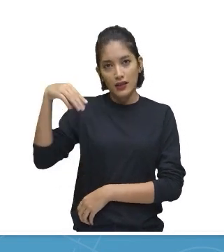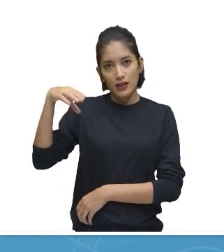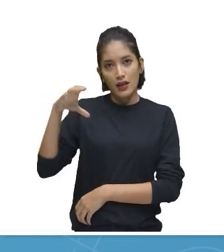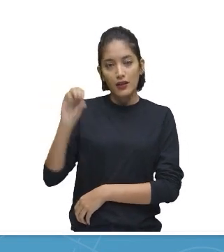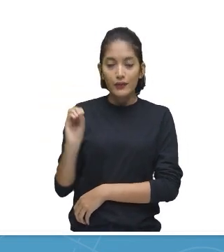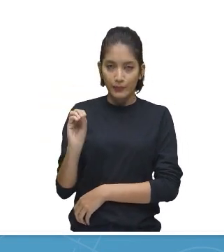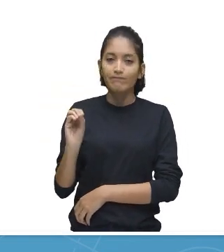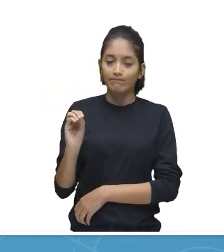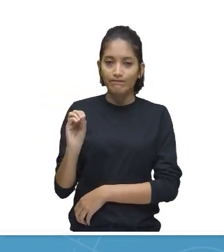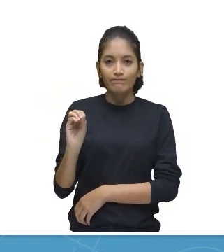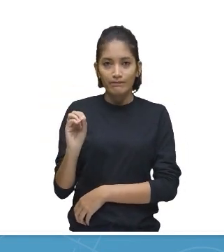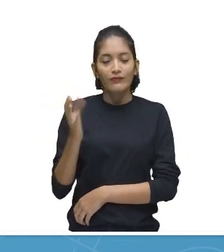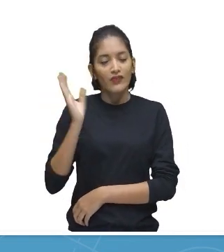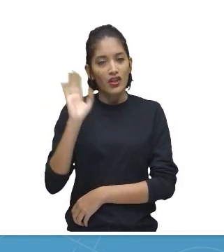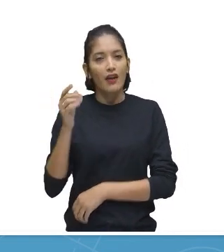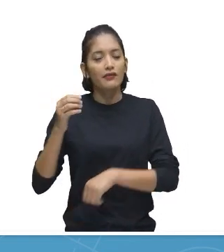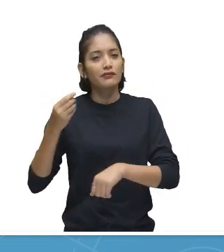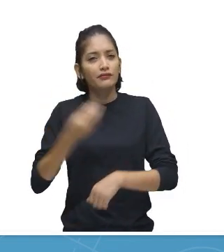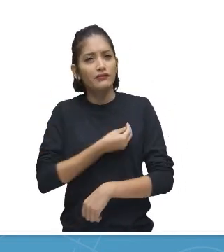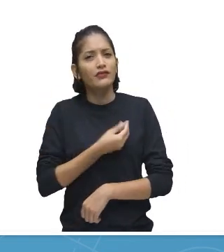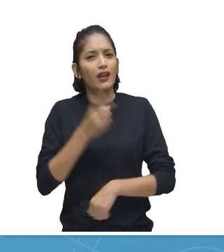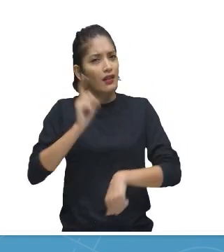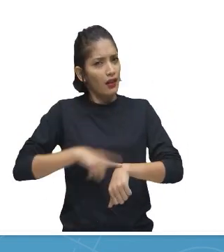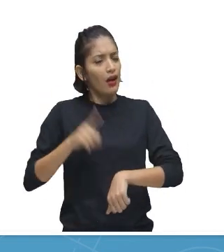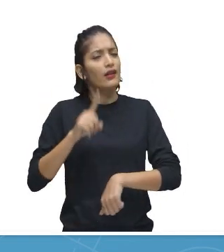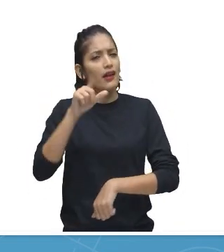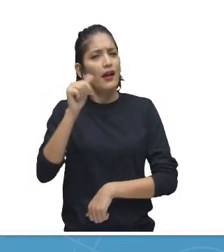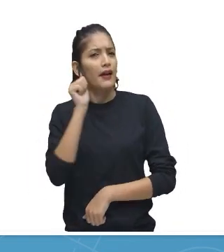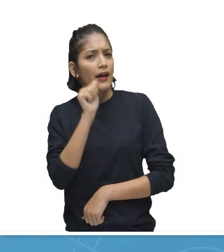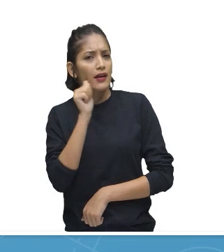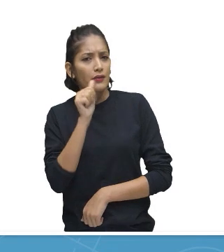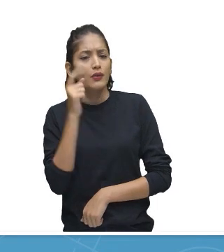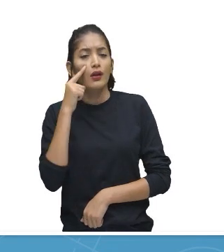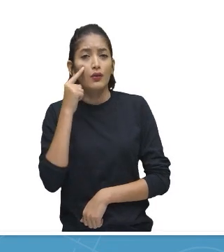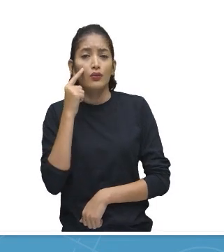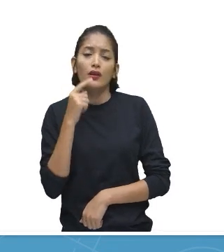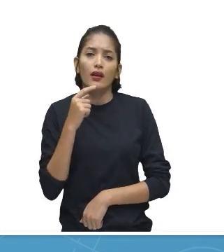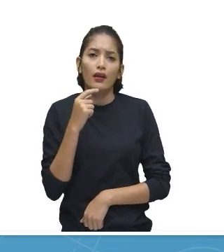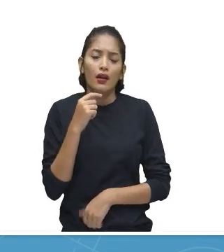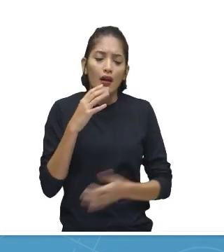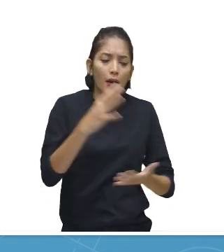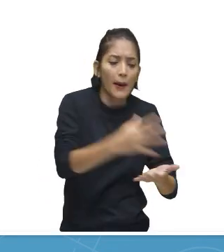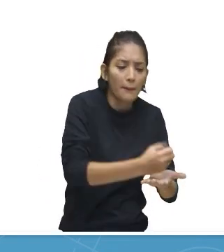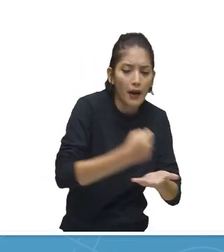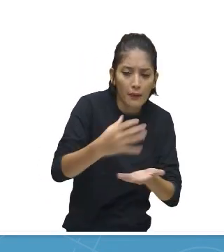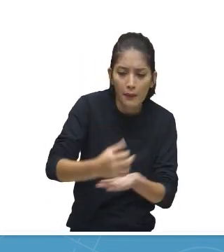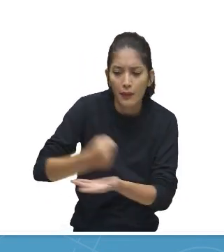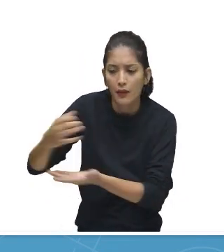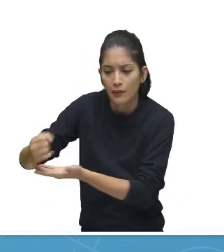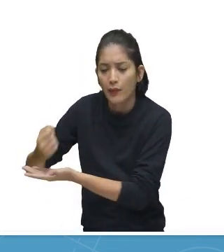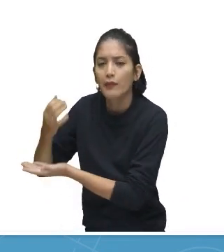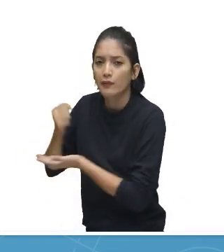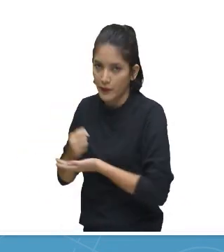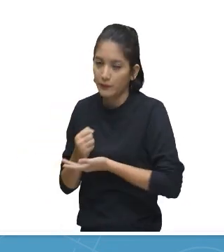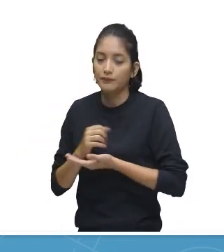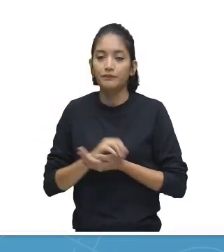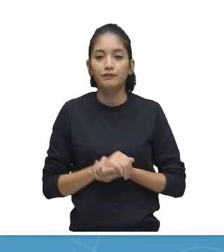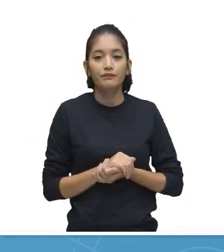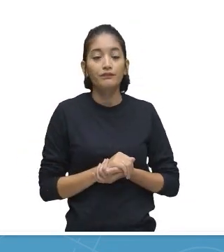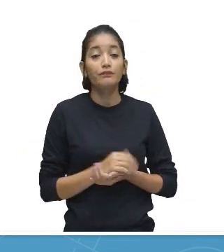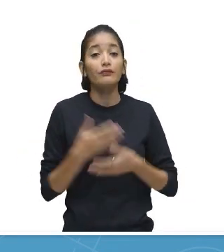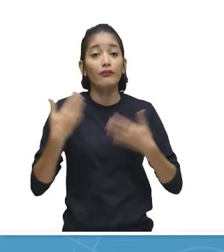que ele está presenciando naquele momento, que são as mulheres que estão aí nesse processo de colheita. Aí a gente chega